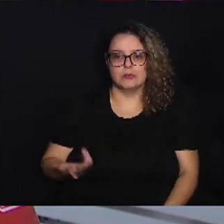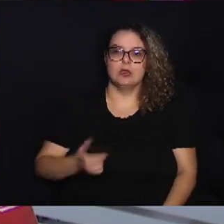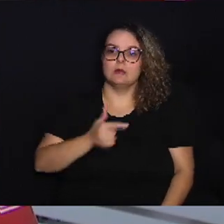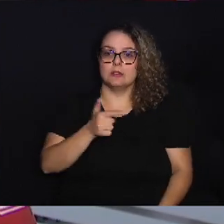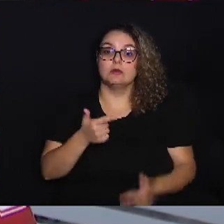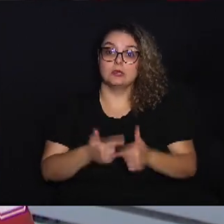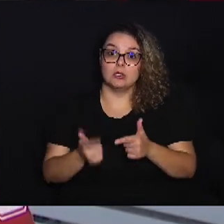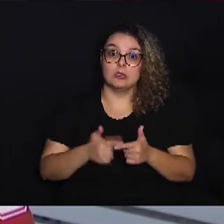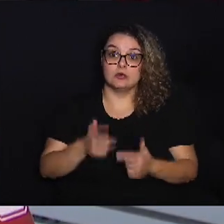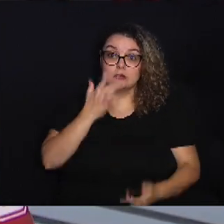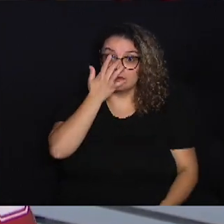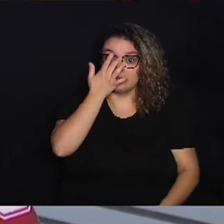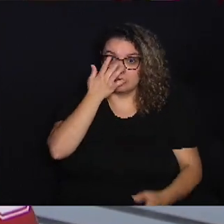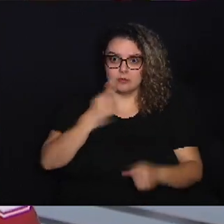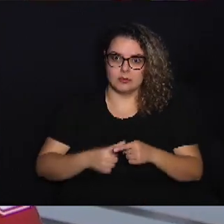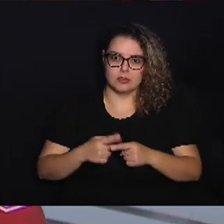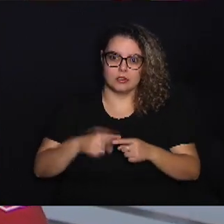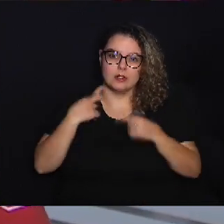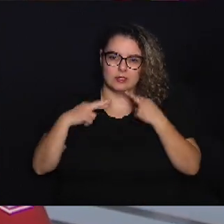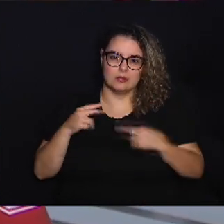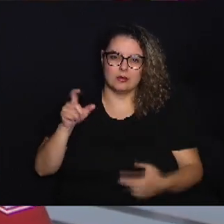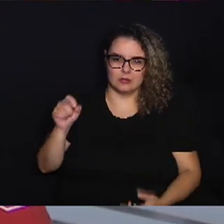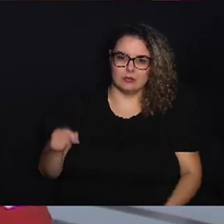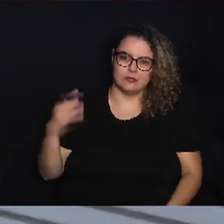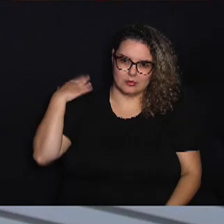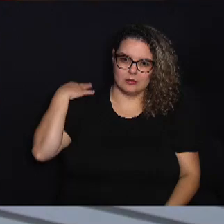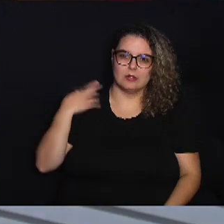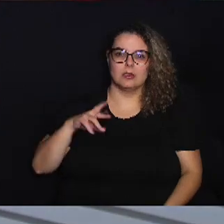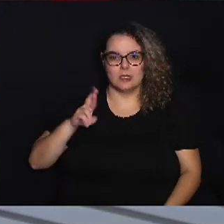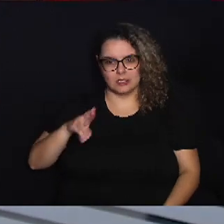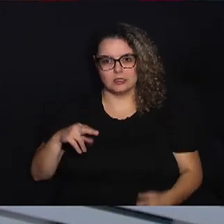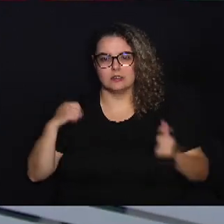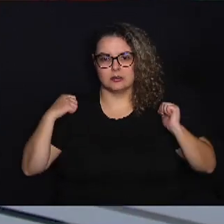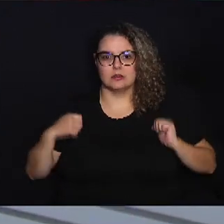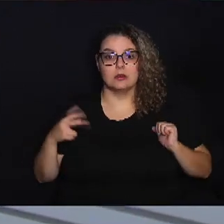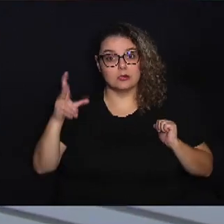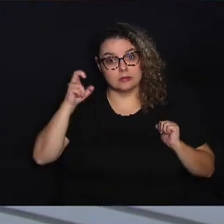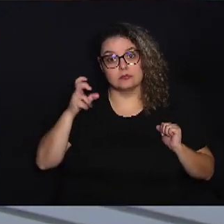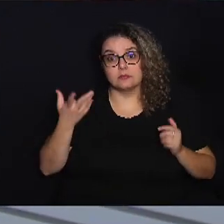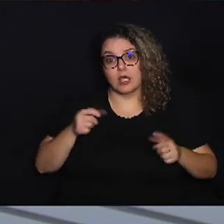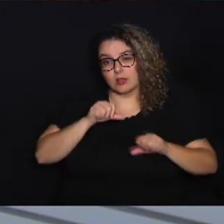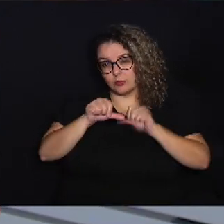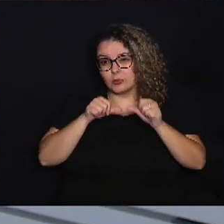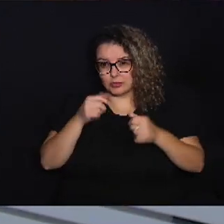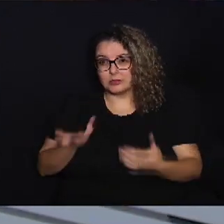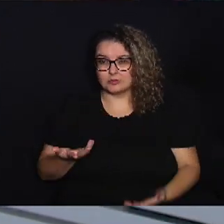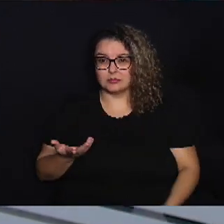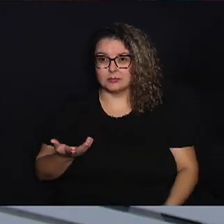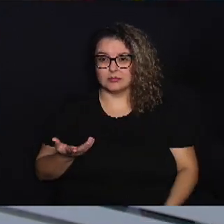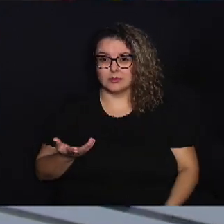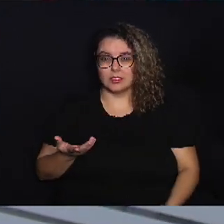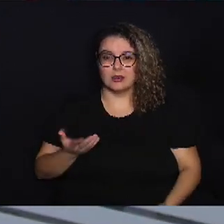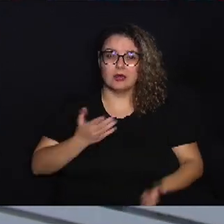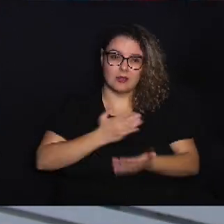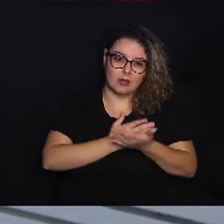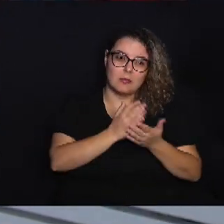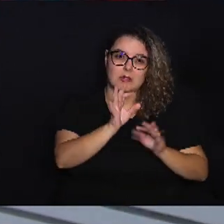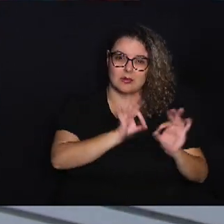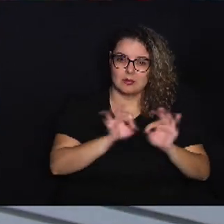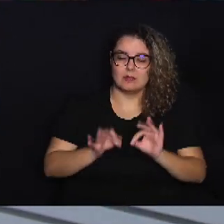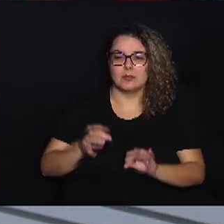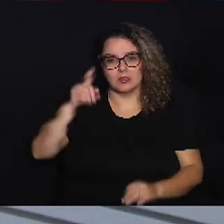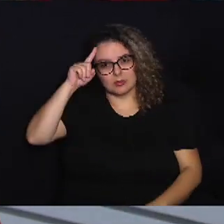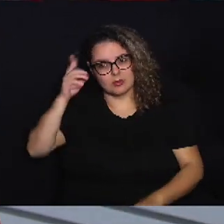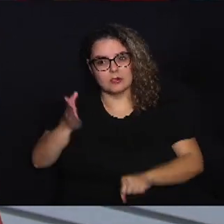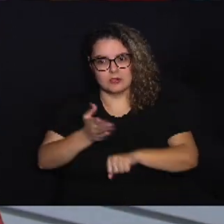problema. Porque quando reclamava de dor nas costas, falavam que era por causa da mochila. Aí eu escutei e acabei começando a me preparar um dia